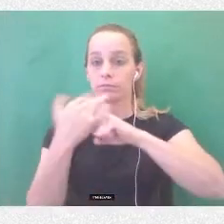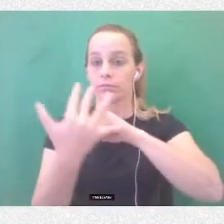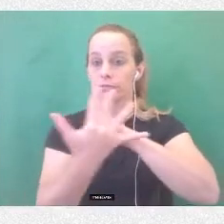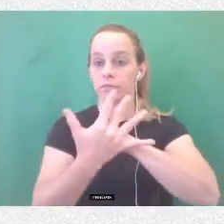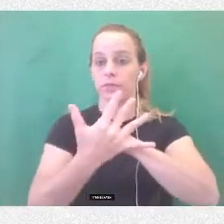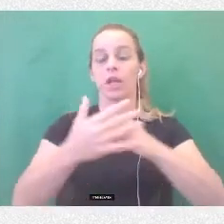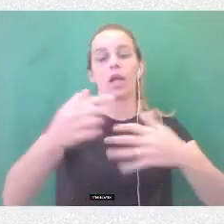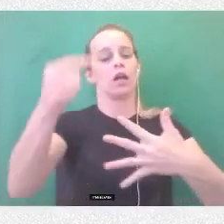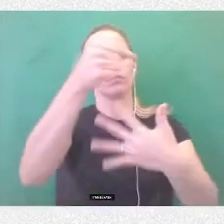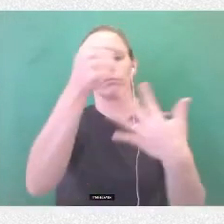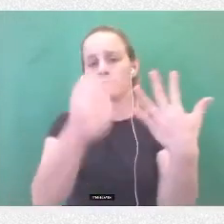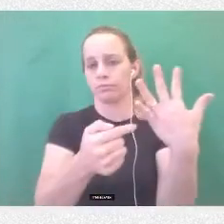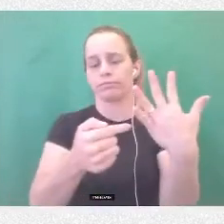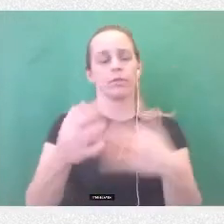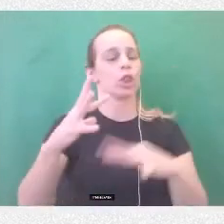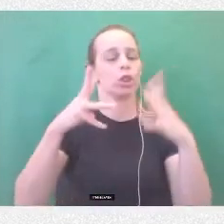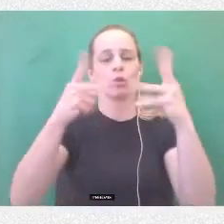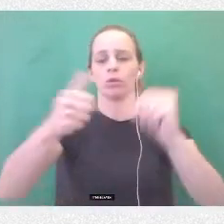de preocupação.